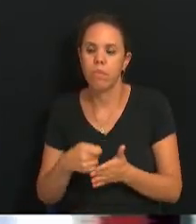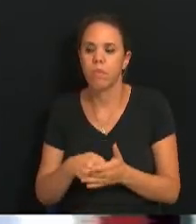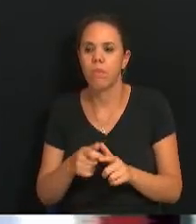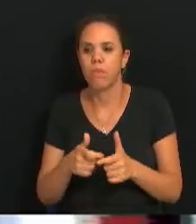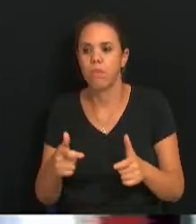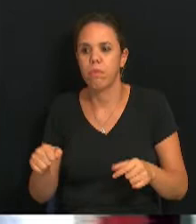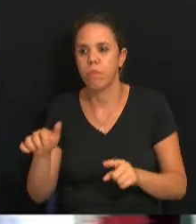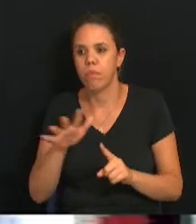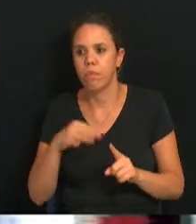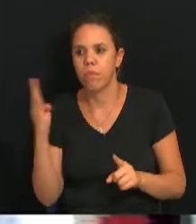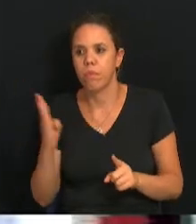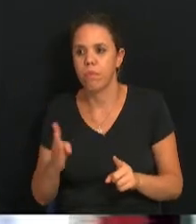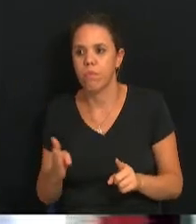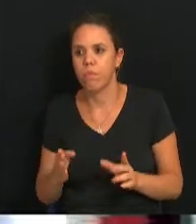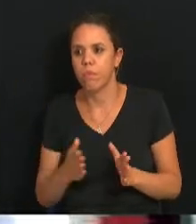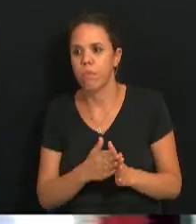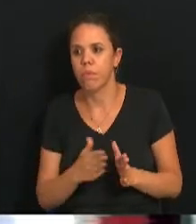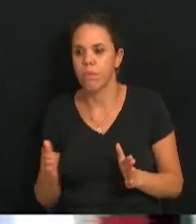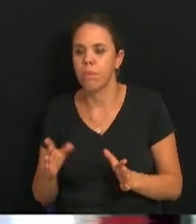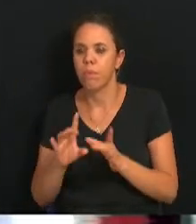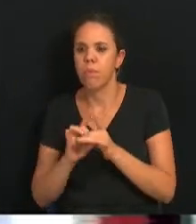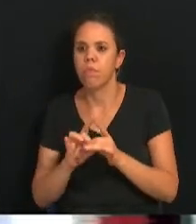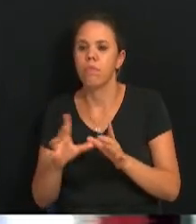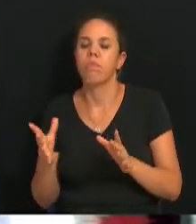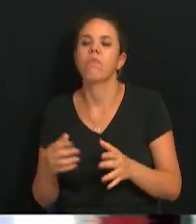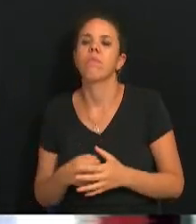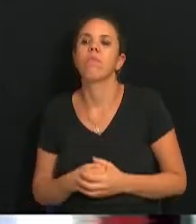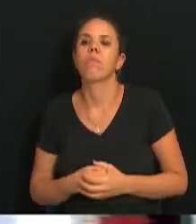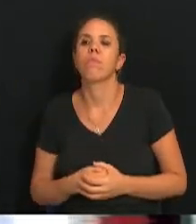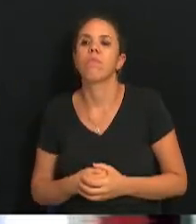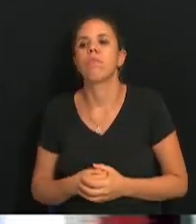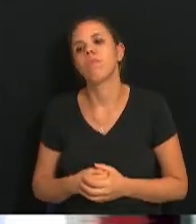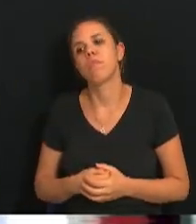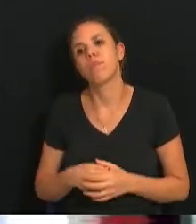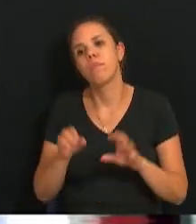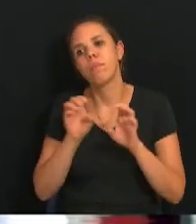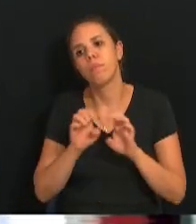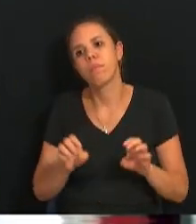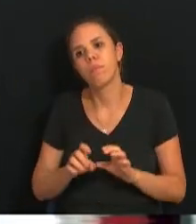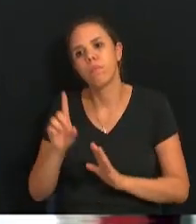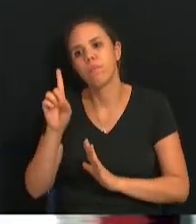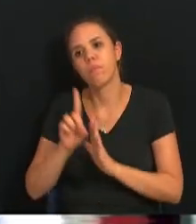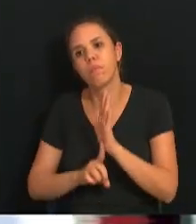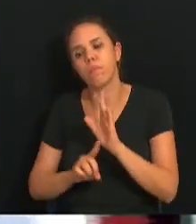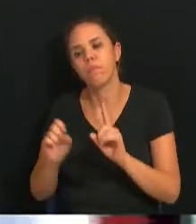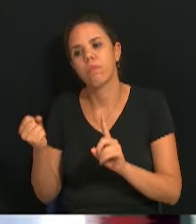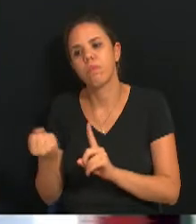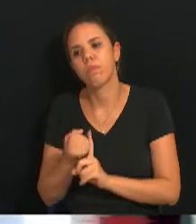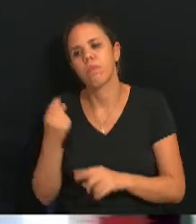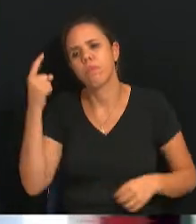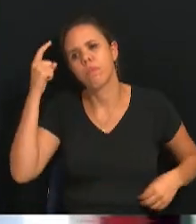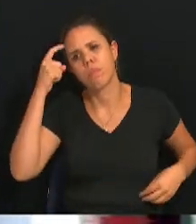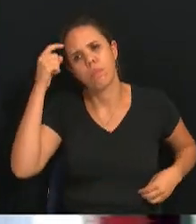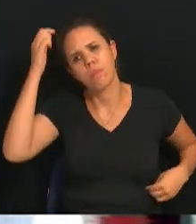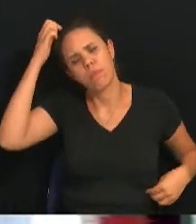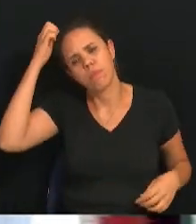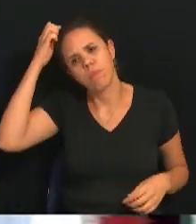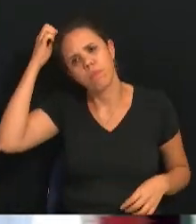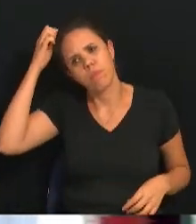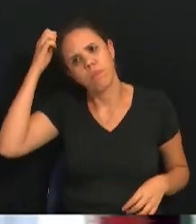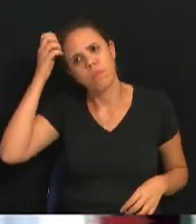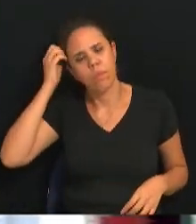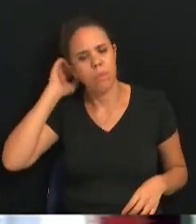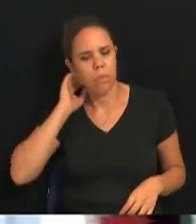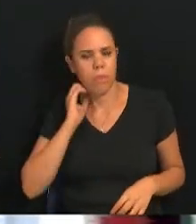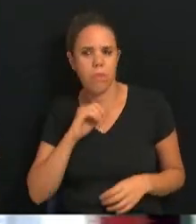sociedade brasileira, no período de redemocratização, com uma estruturação de direitos sociais, pensada